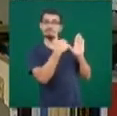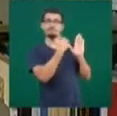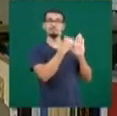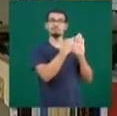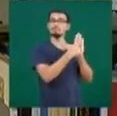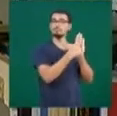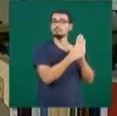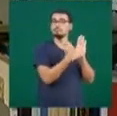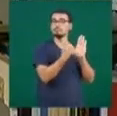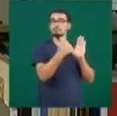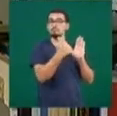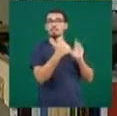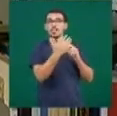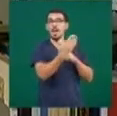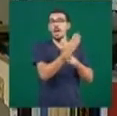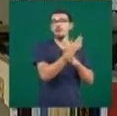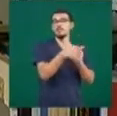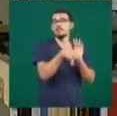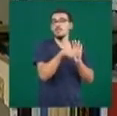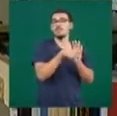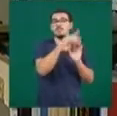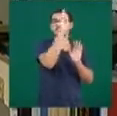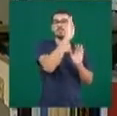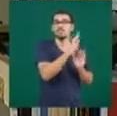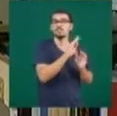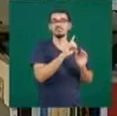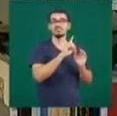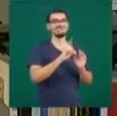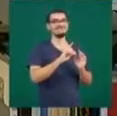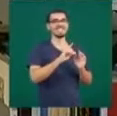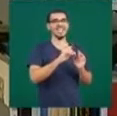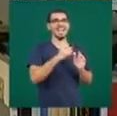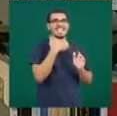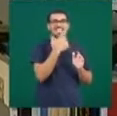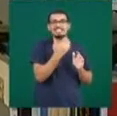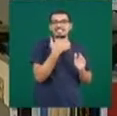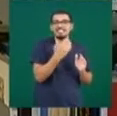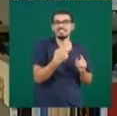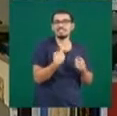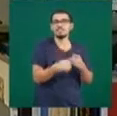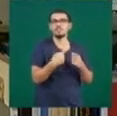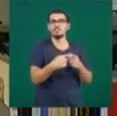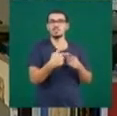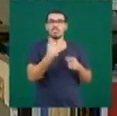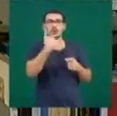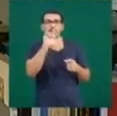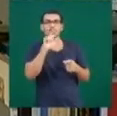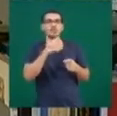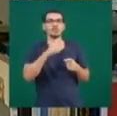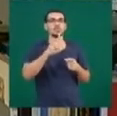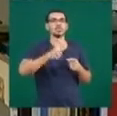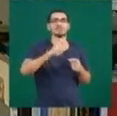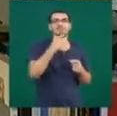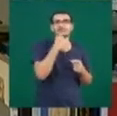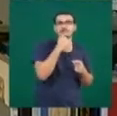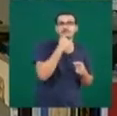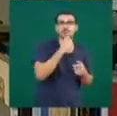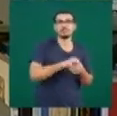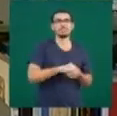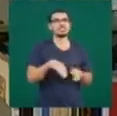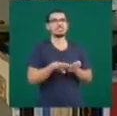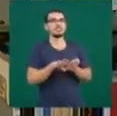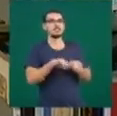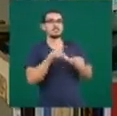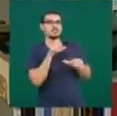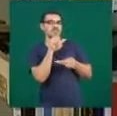Brasil. Então, ficaria difícil a conversação, né, até mesmo por ser em outra língua, e a atualização do